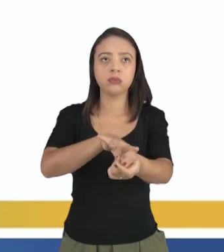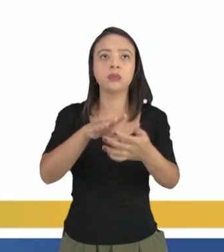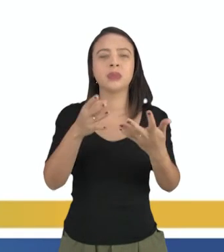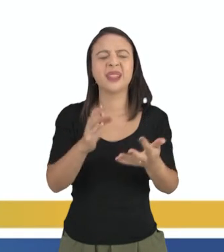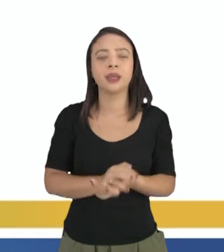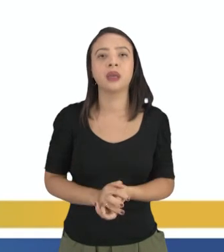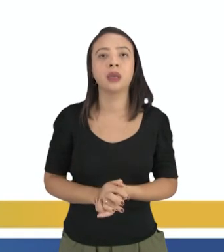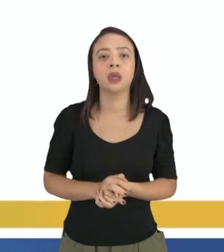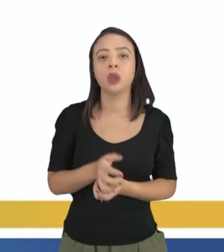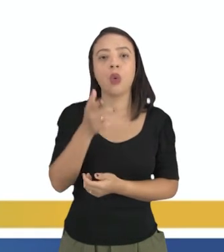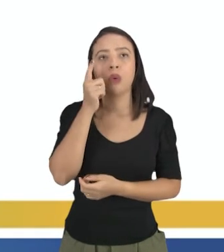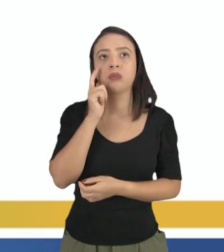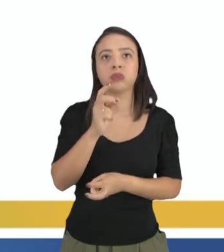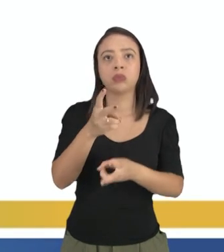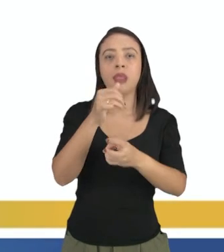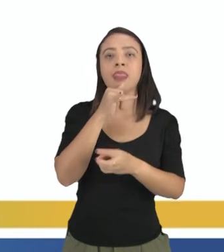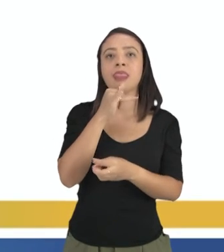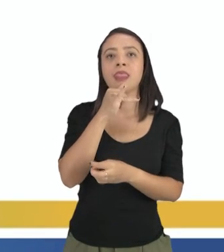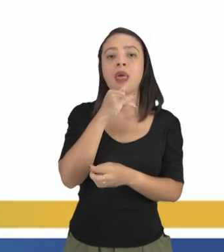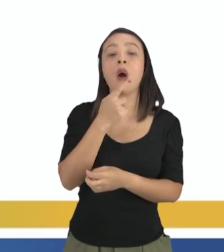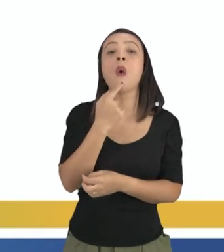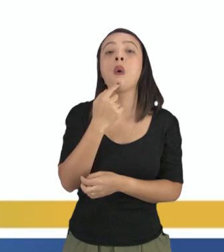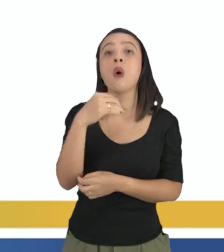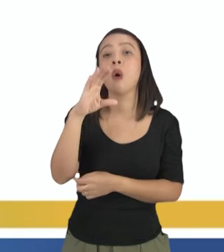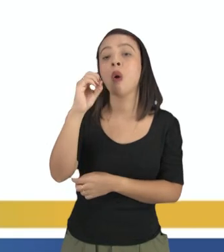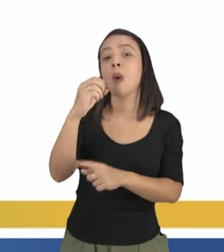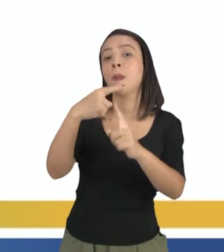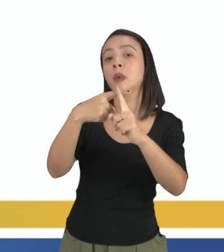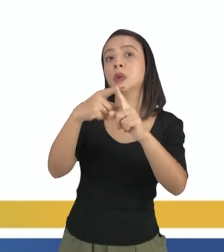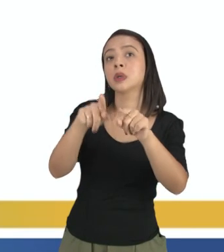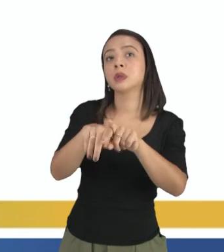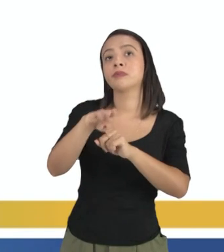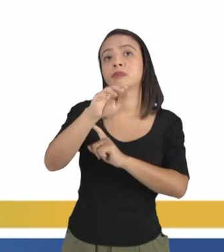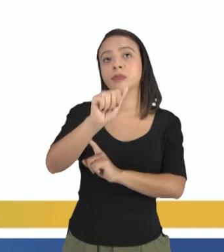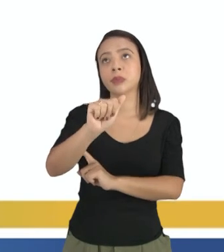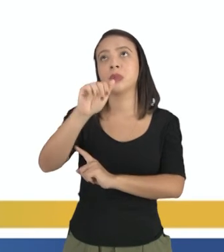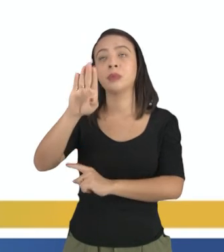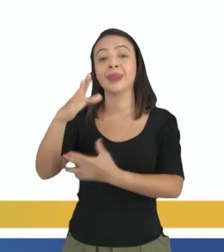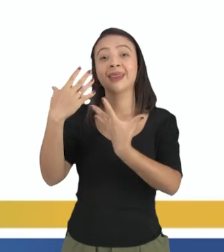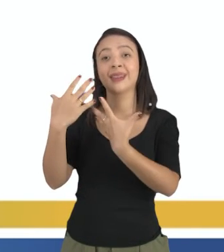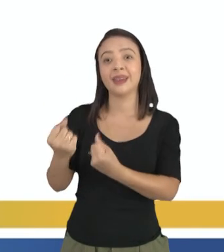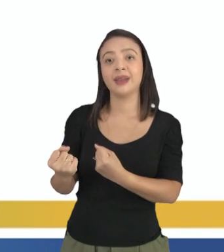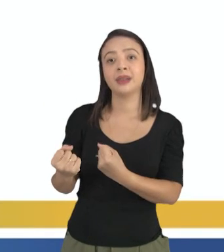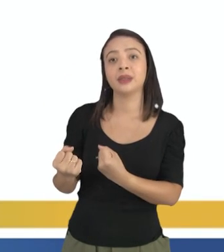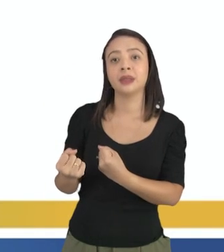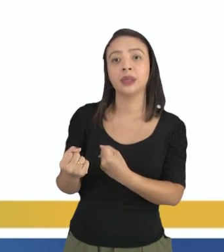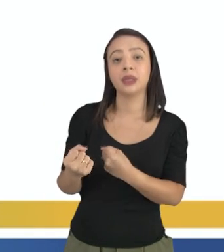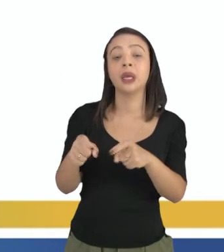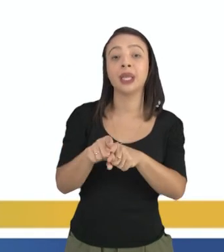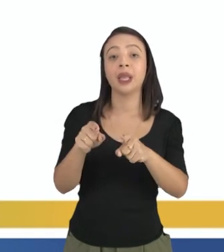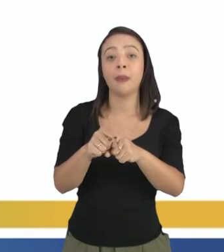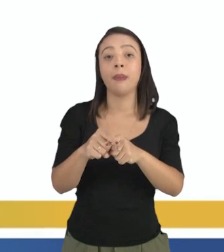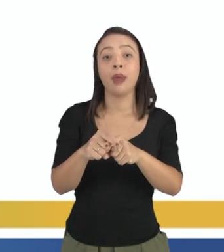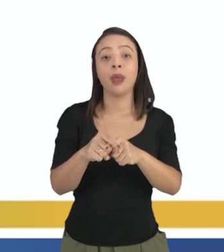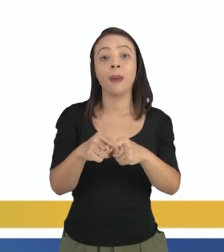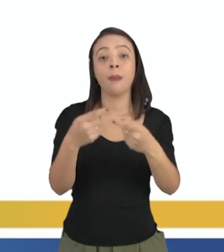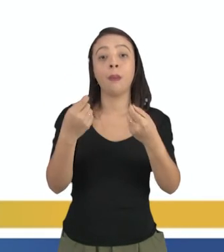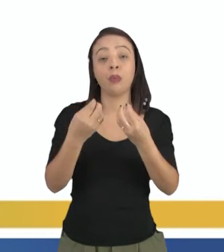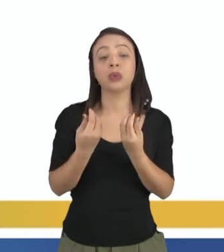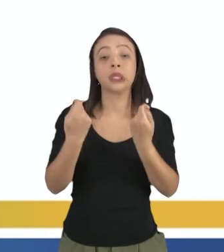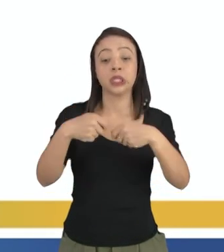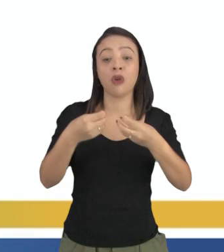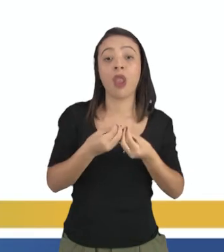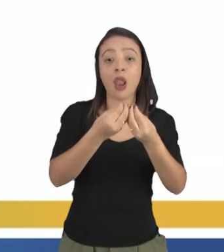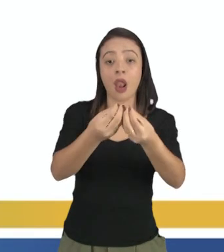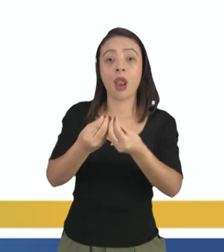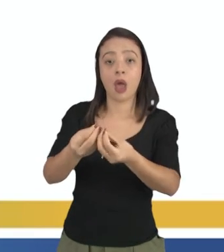nós identificamos o sangue O positivo e o sangue AB como receptores e doadores universais. E quando a